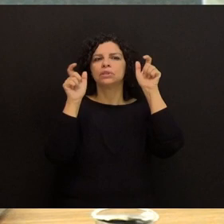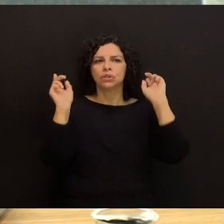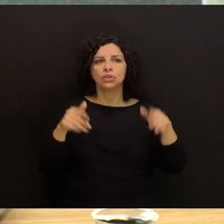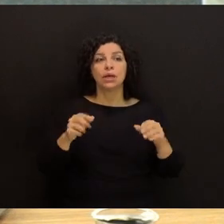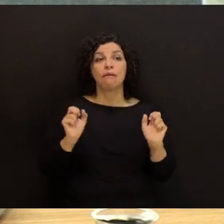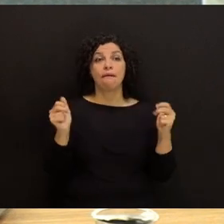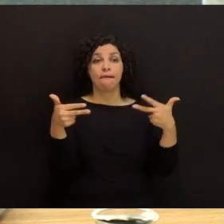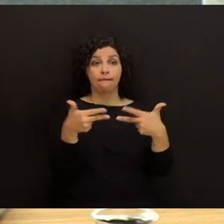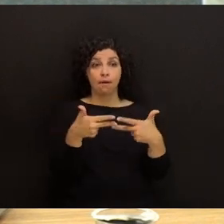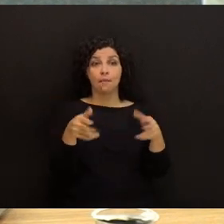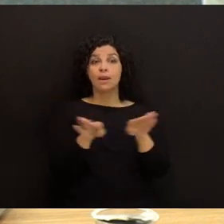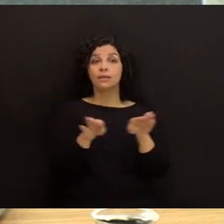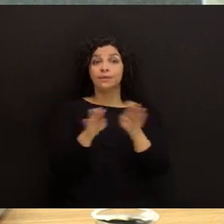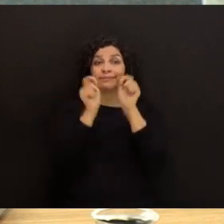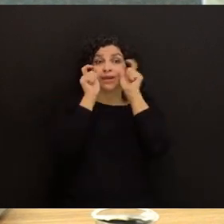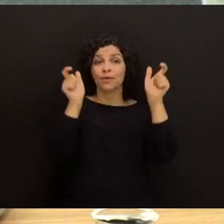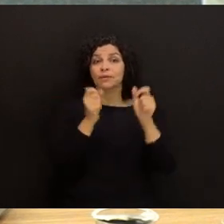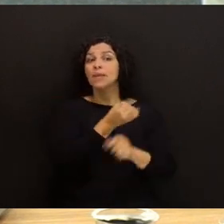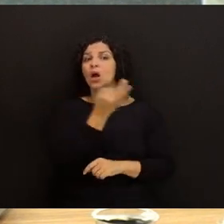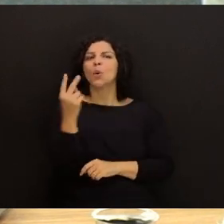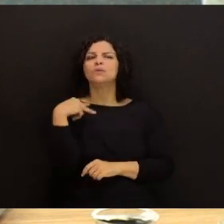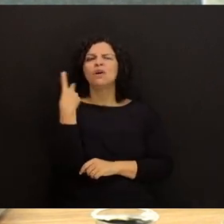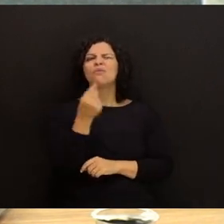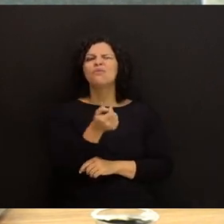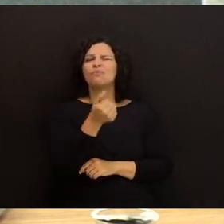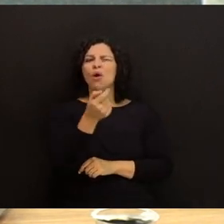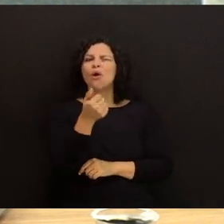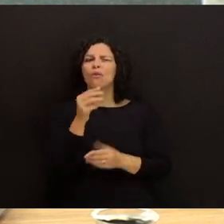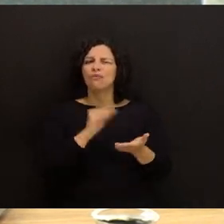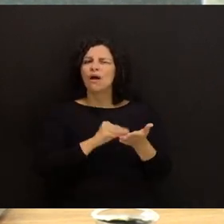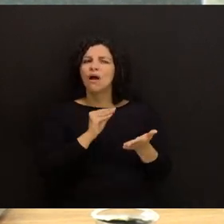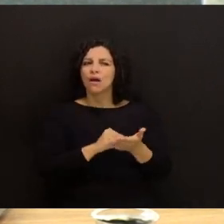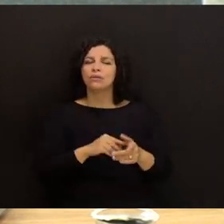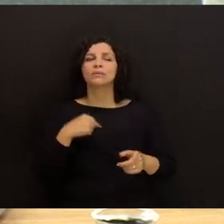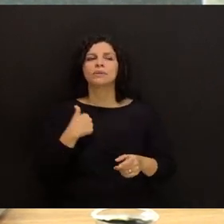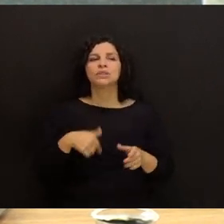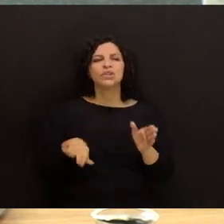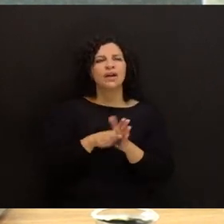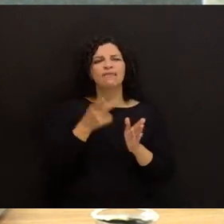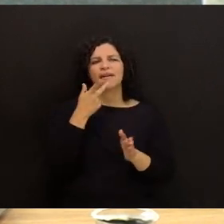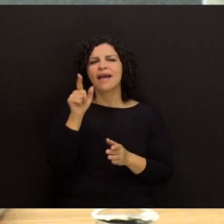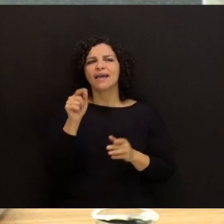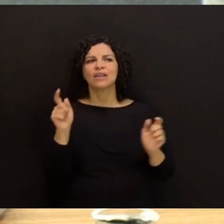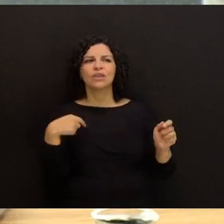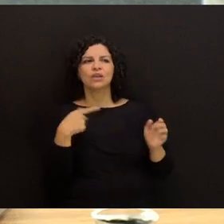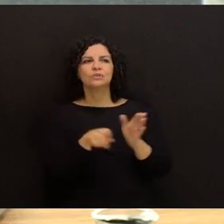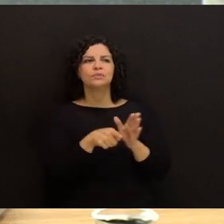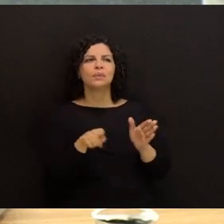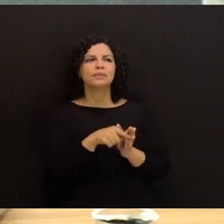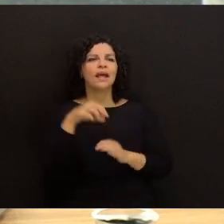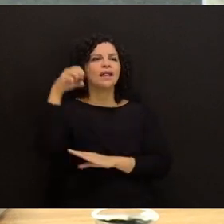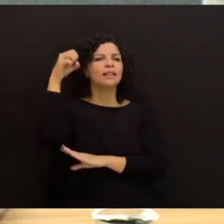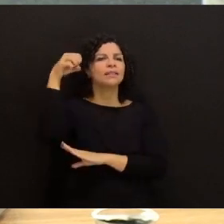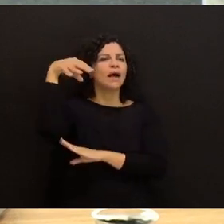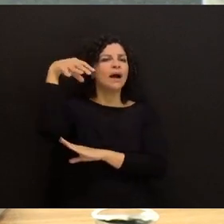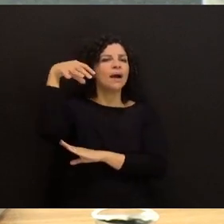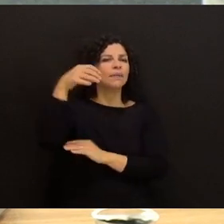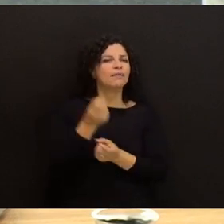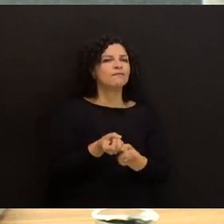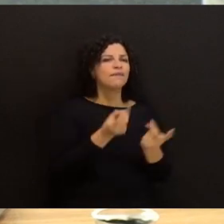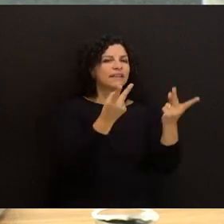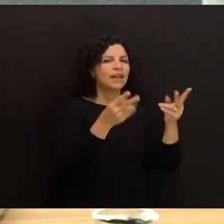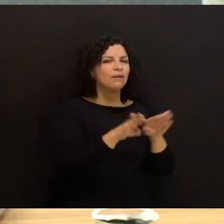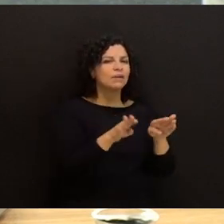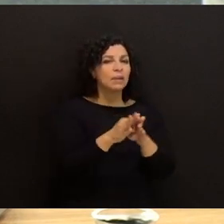essa casa está acordando falta alguns vereadores só é muito fácil chegar e vender uma lombadinha você esquecer a parte